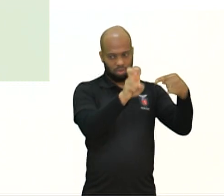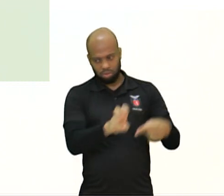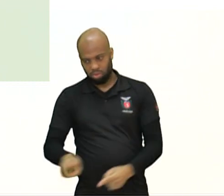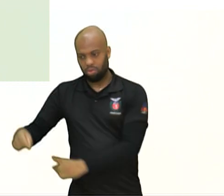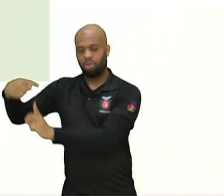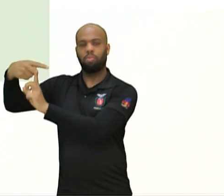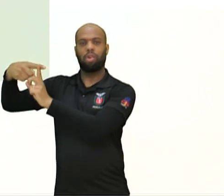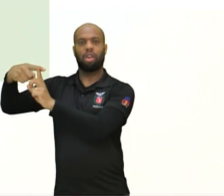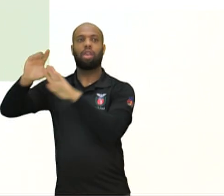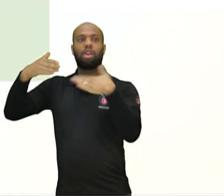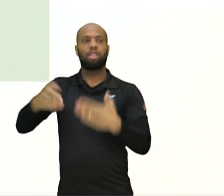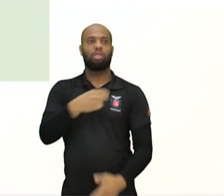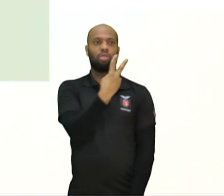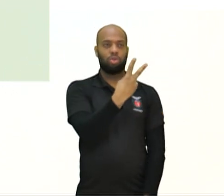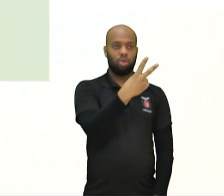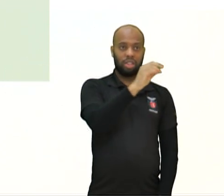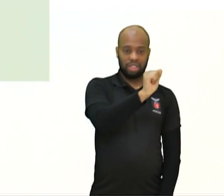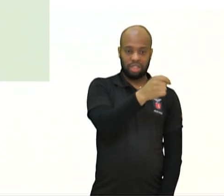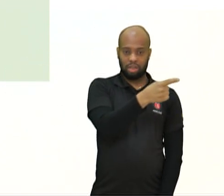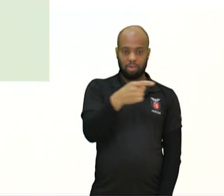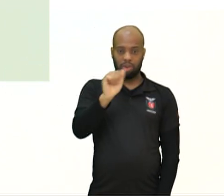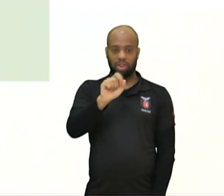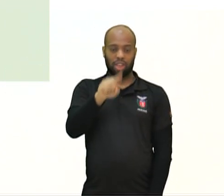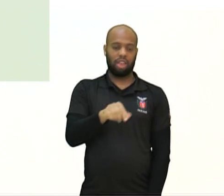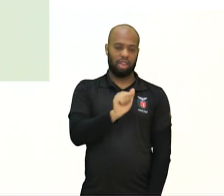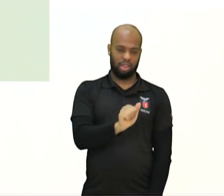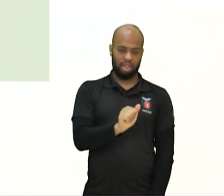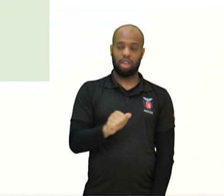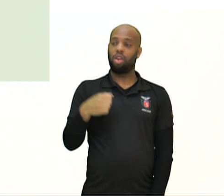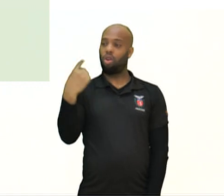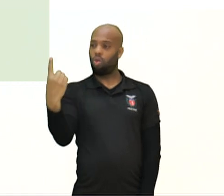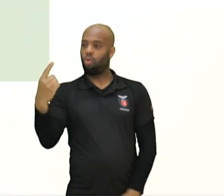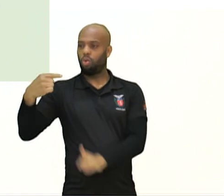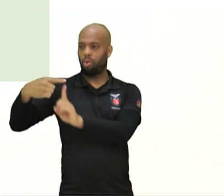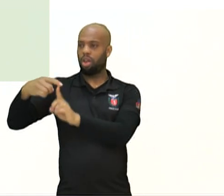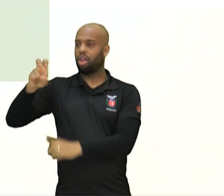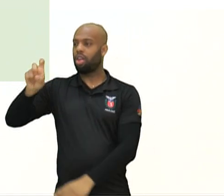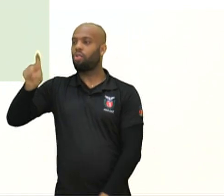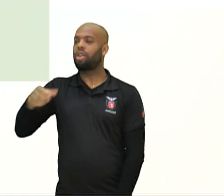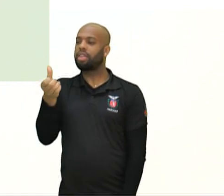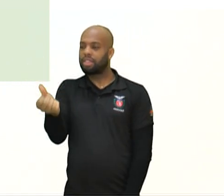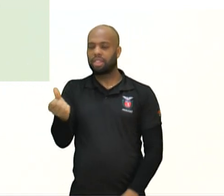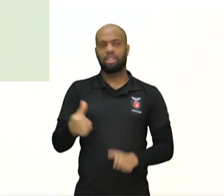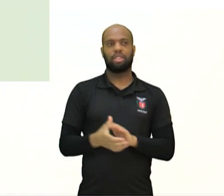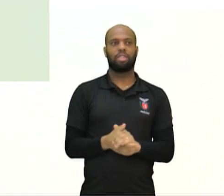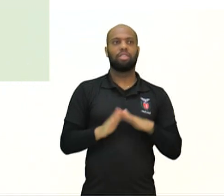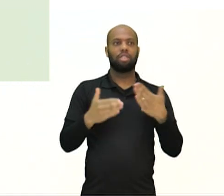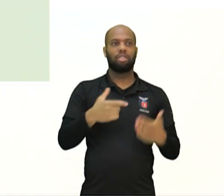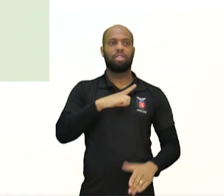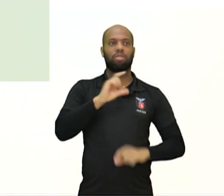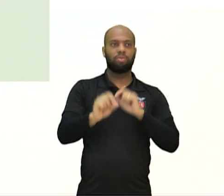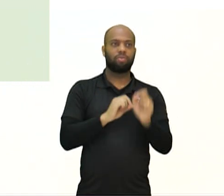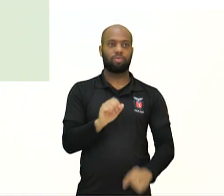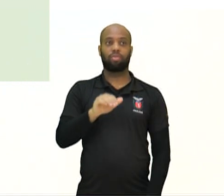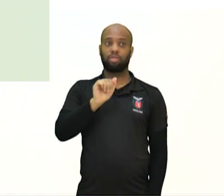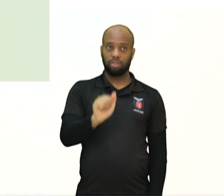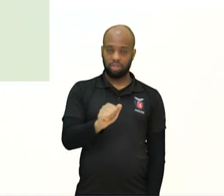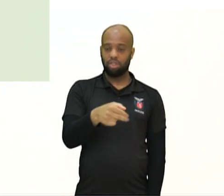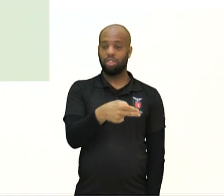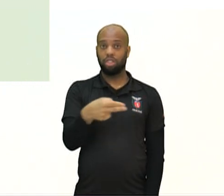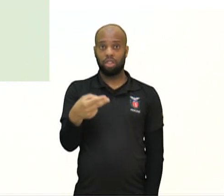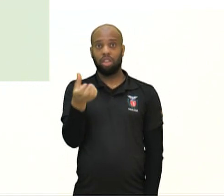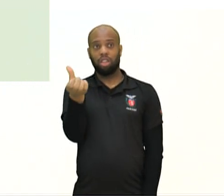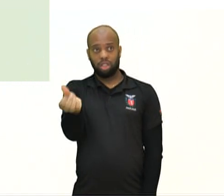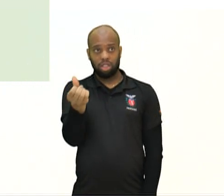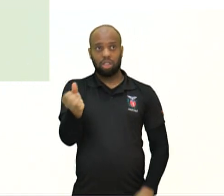A resultou em A. E 1 mais 5 resultou em 6. Então, nós temos que o meu